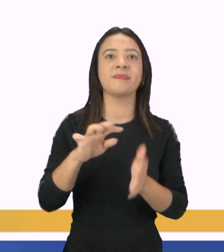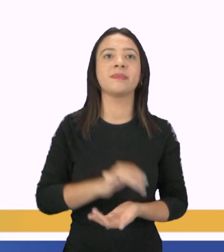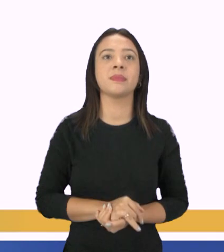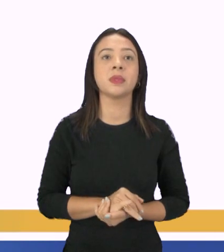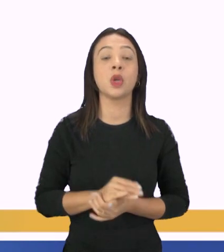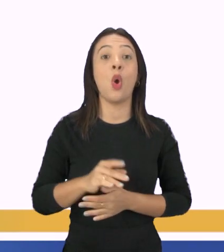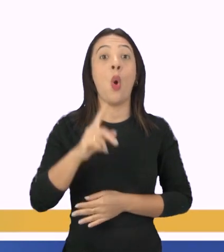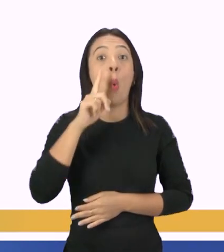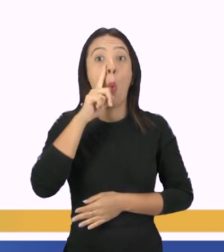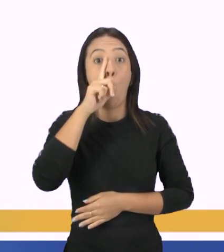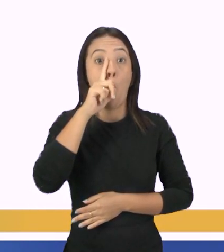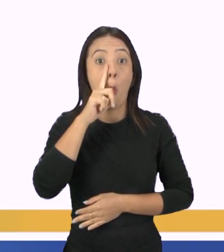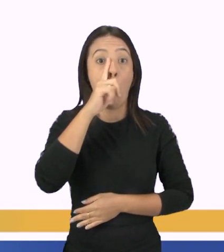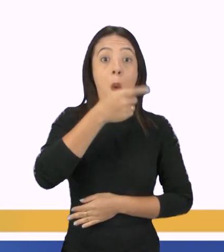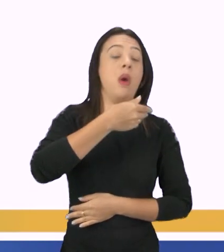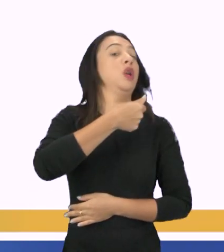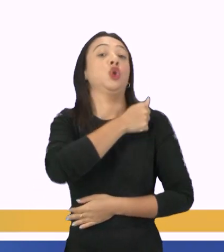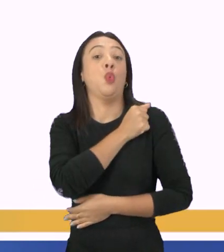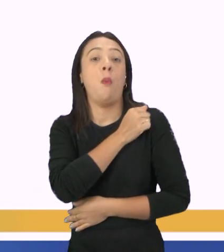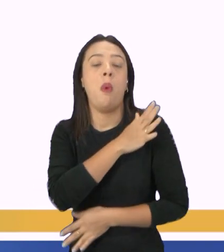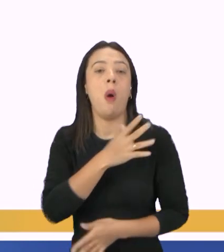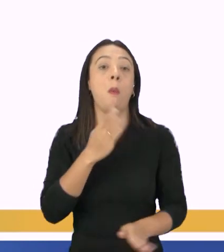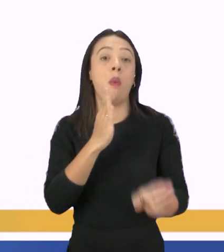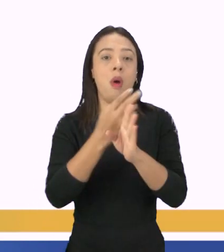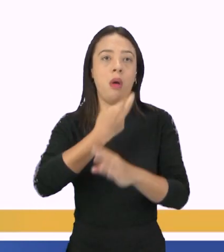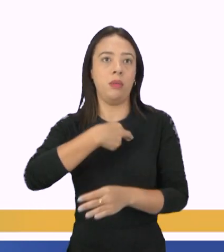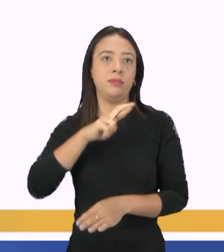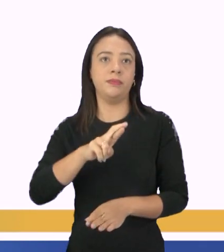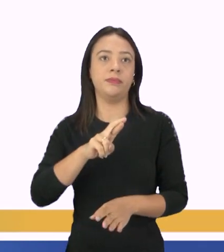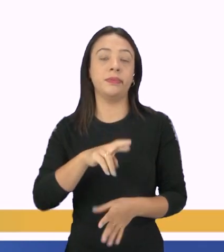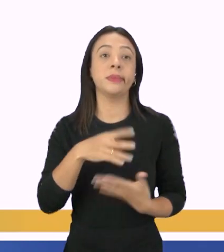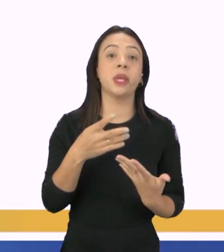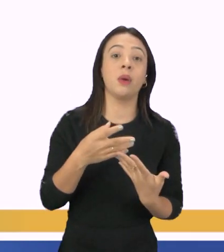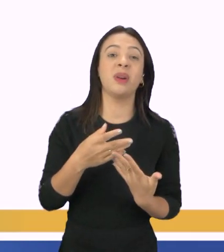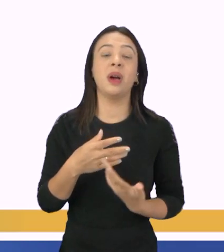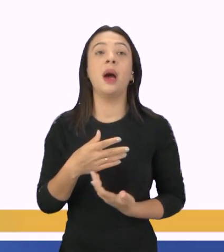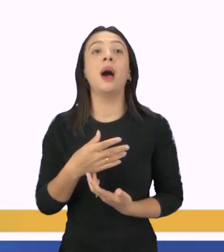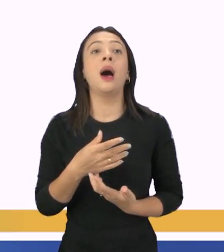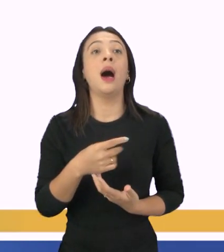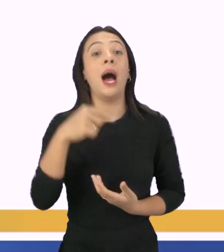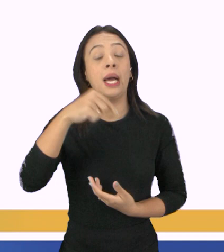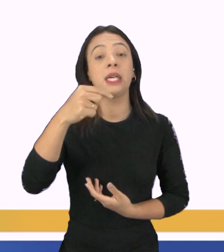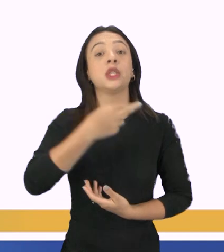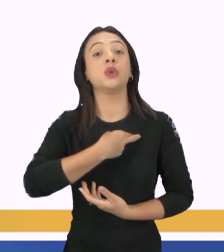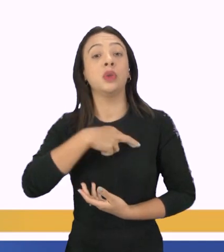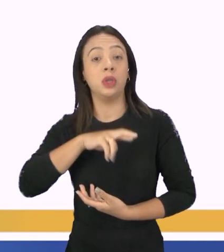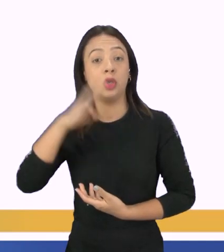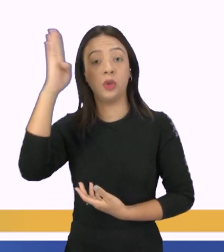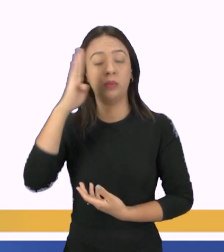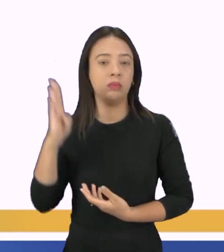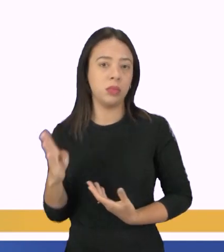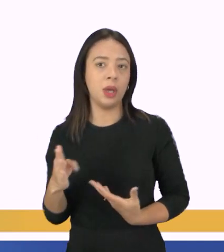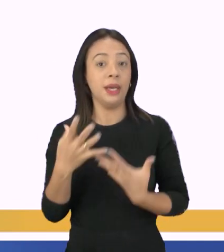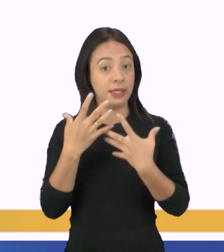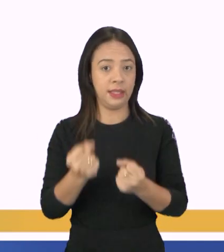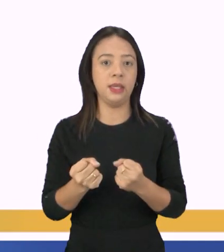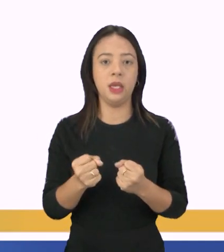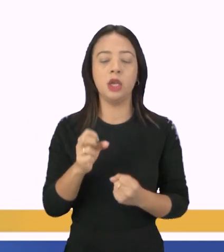da intolerância religiosa. A tolerância religiosa no Brasil nunca foi pura e simplesmente uma